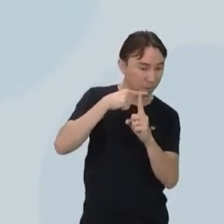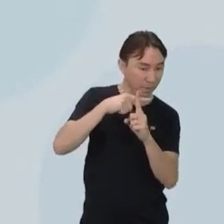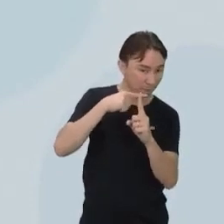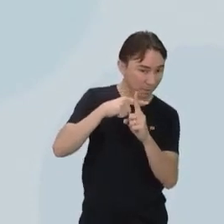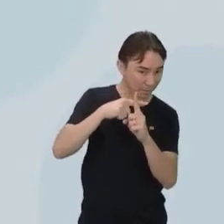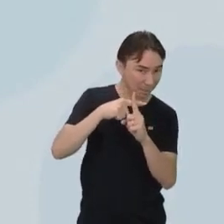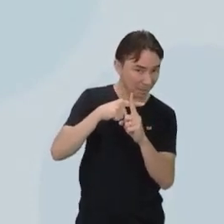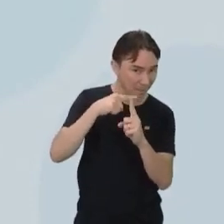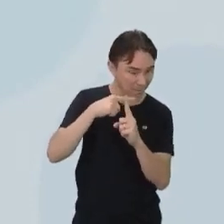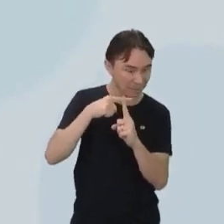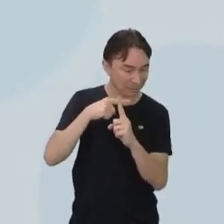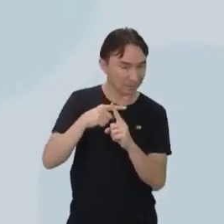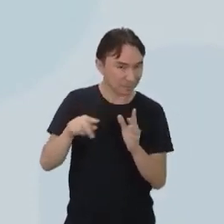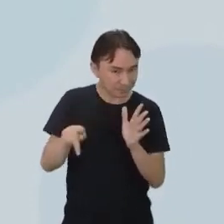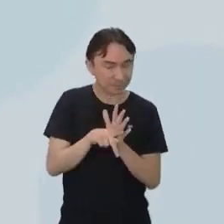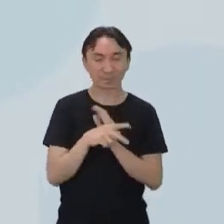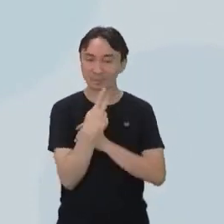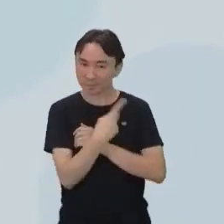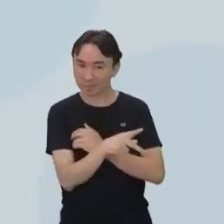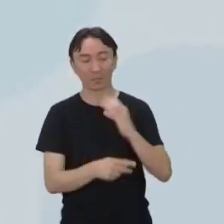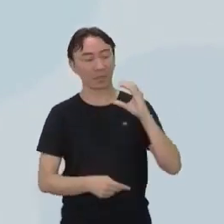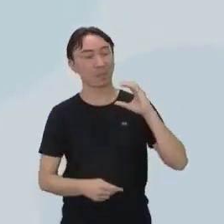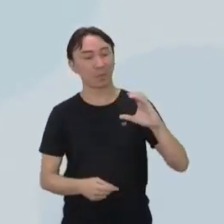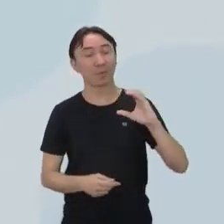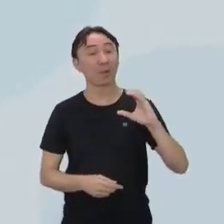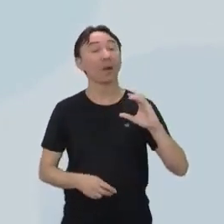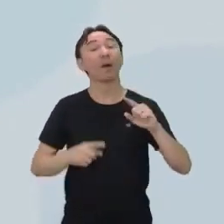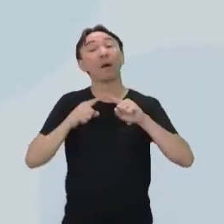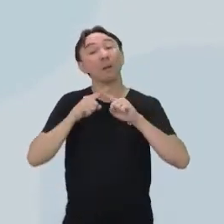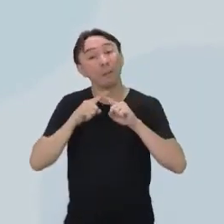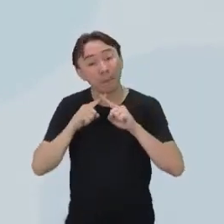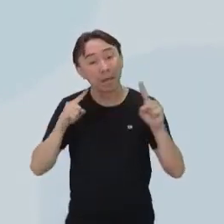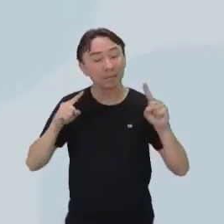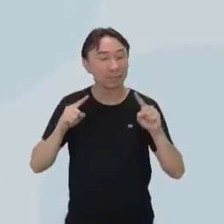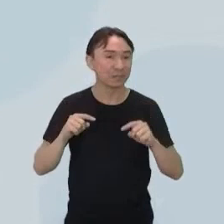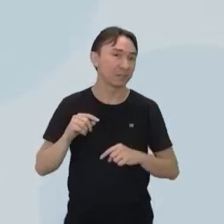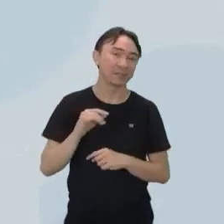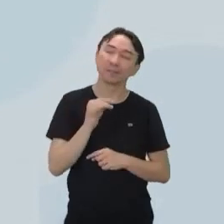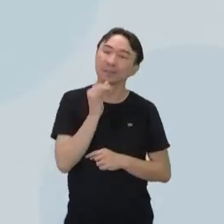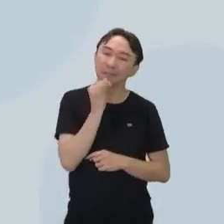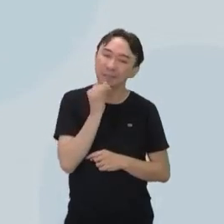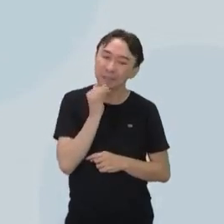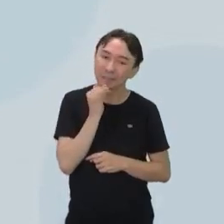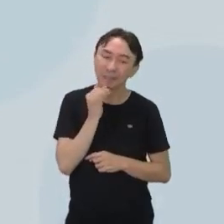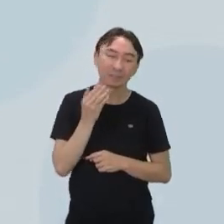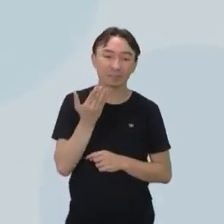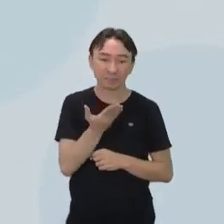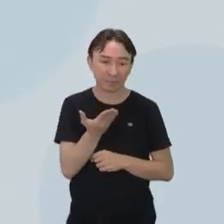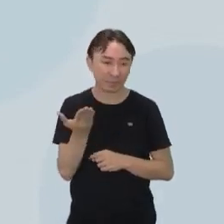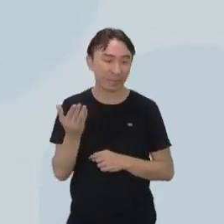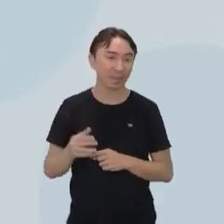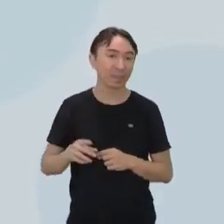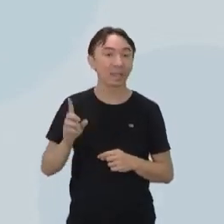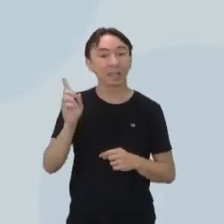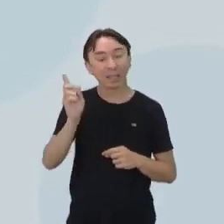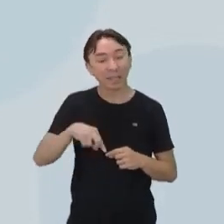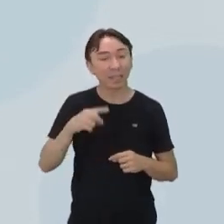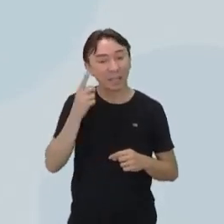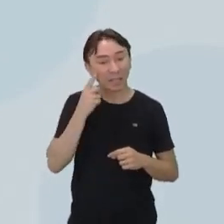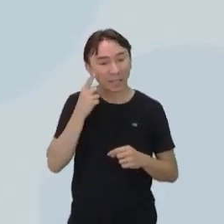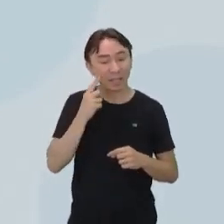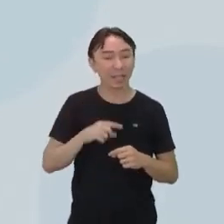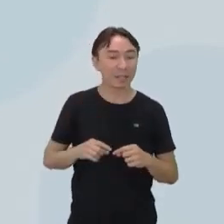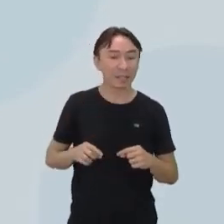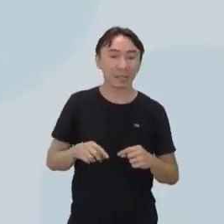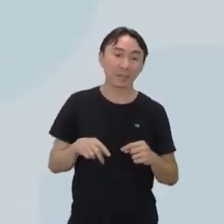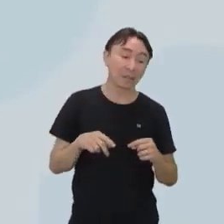Mas não quer dizer que ele tenha... o número atômico não é quantidade de partículas